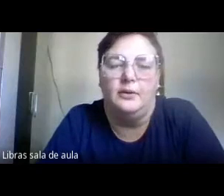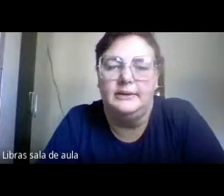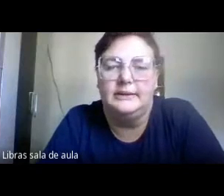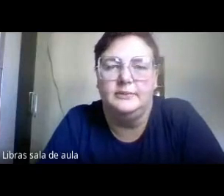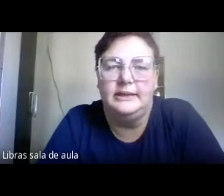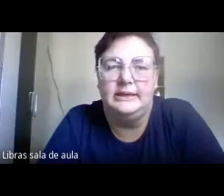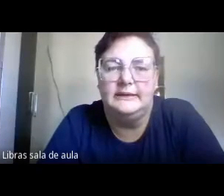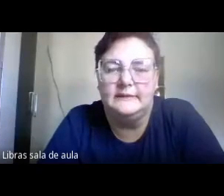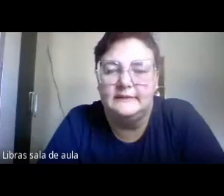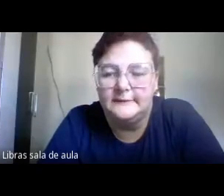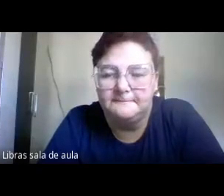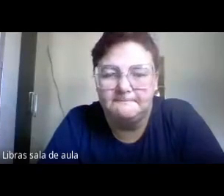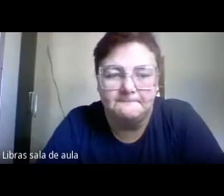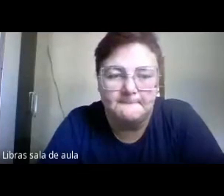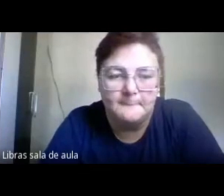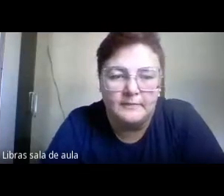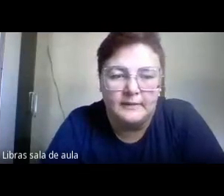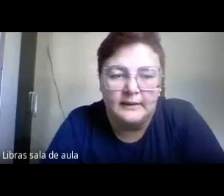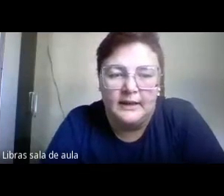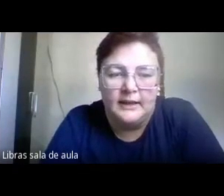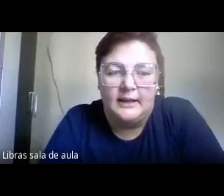Tá bom? Então, meninas,